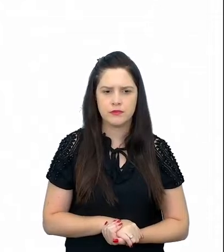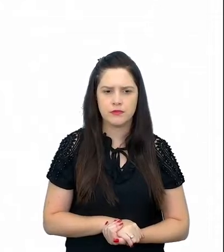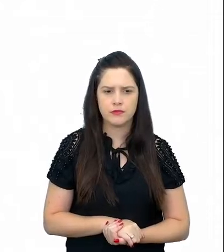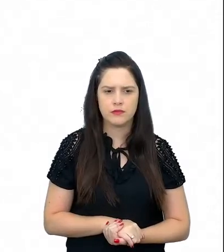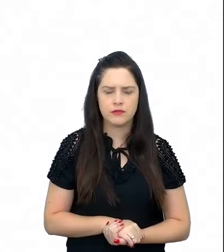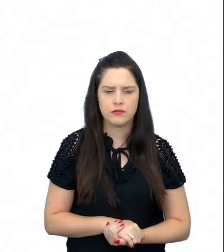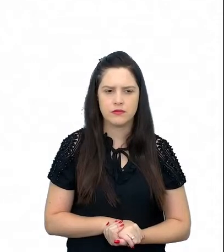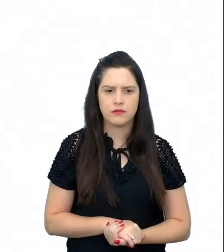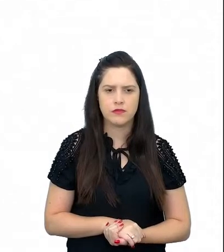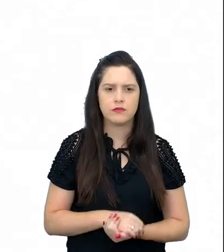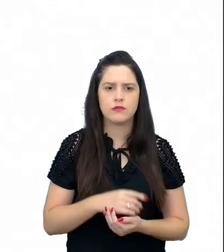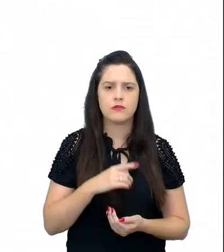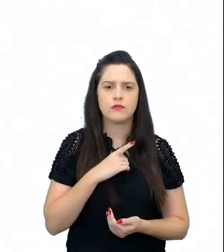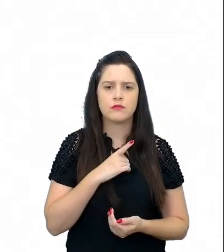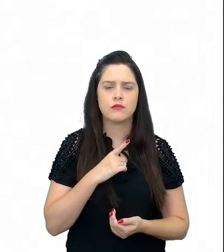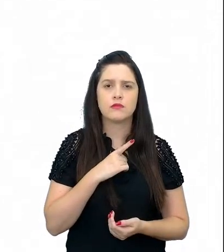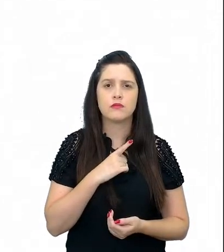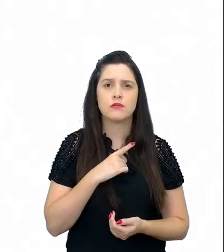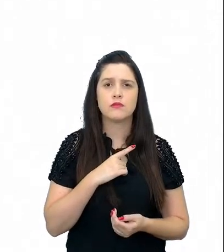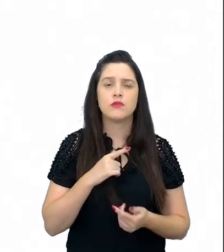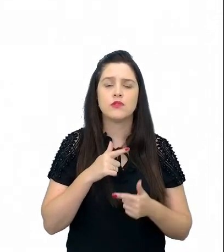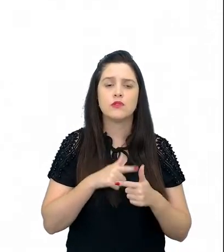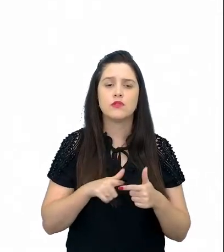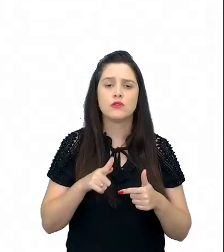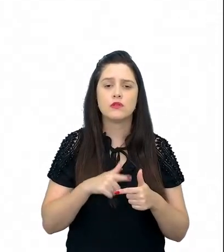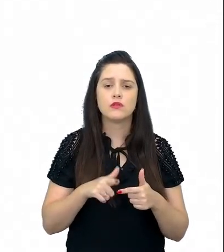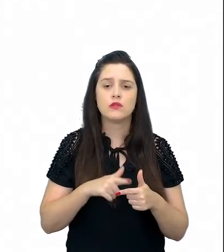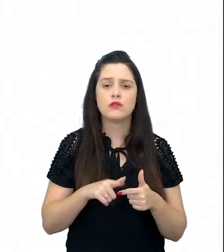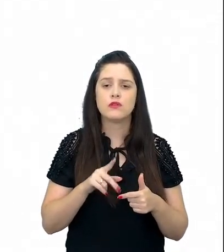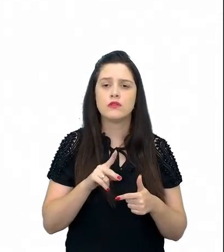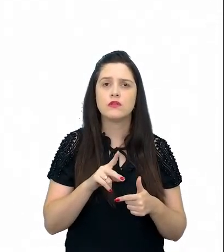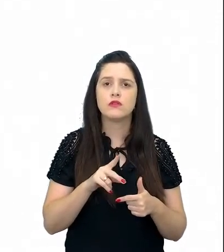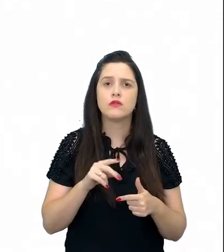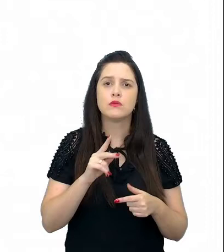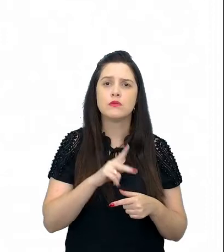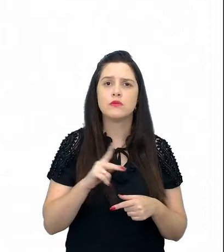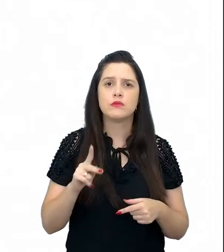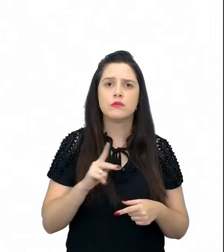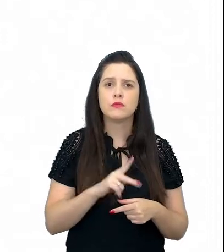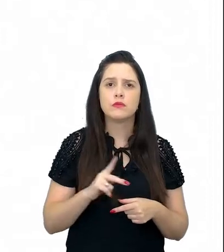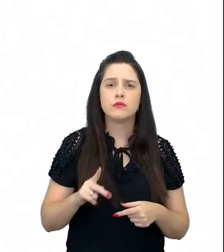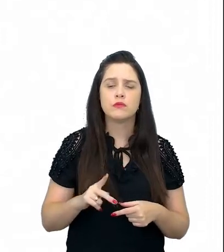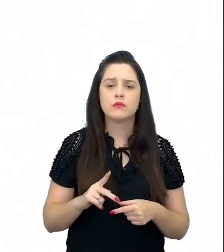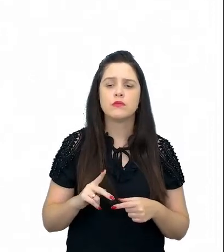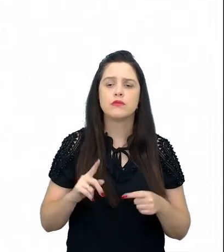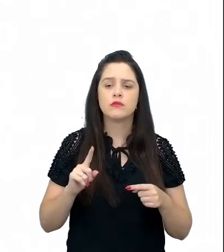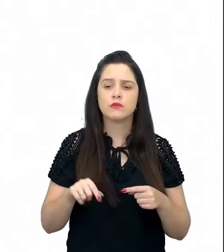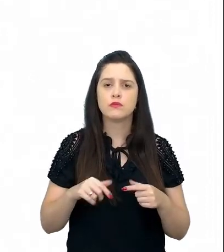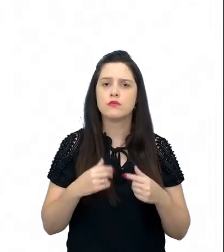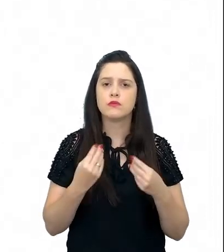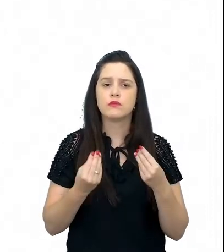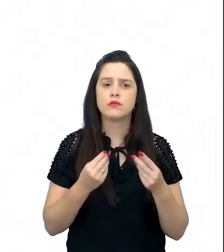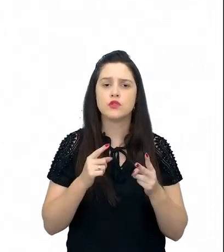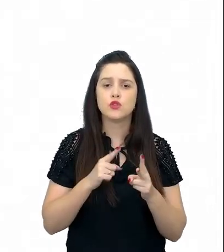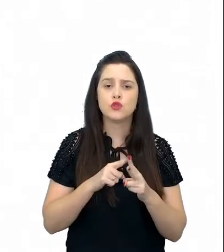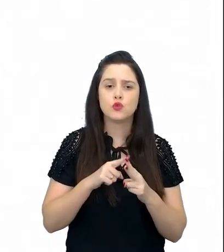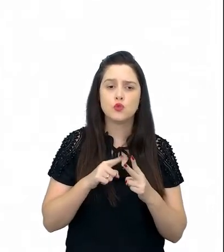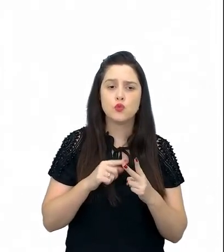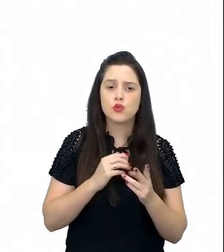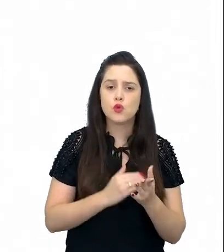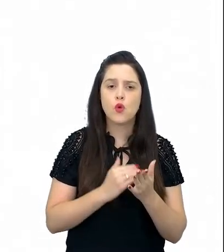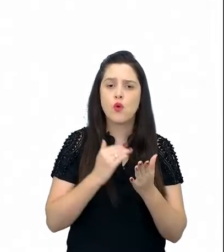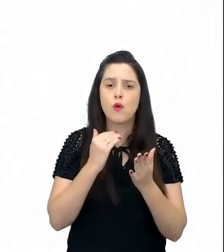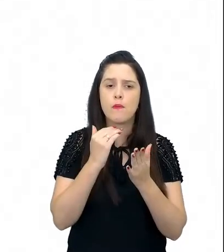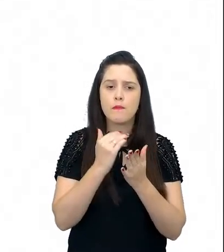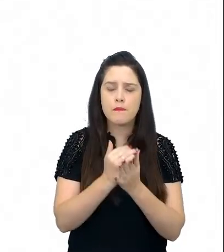Ele fala que é resolver e elaborar situações de problemas que envolvam relações de proporcionalidade direta ou inversa entre duas ou mais grandezas,